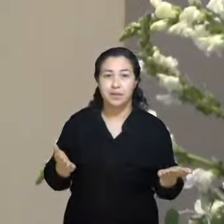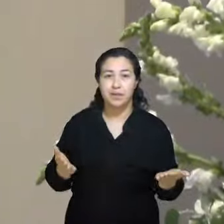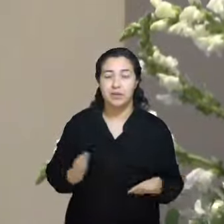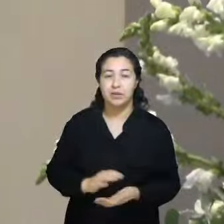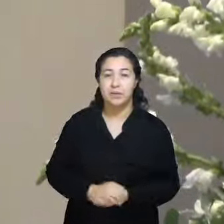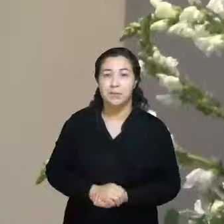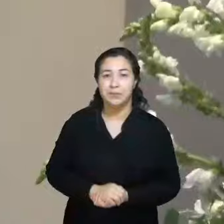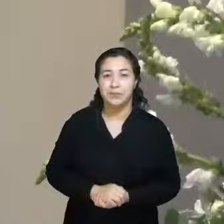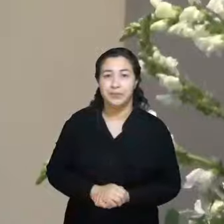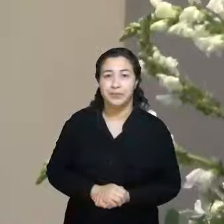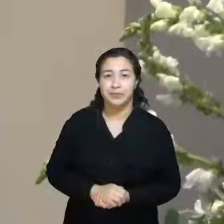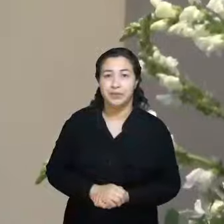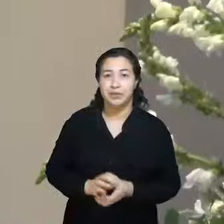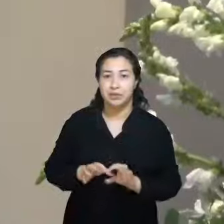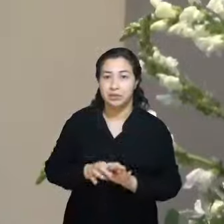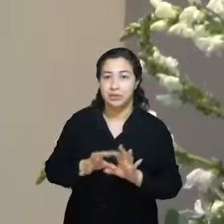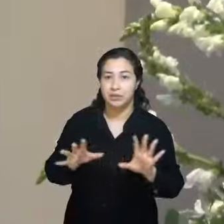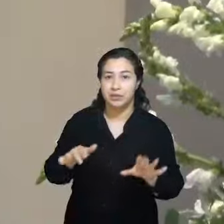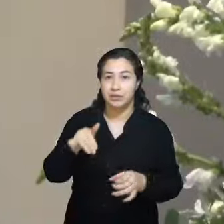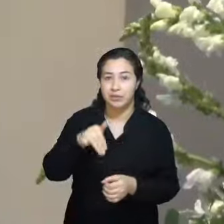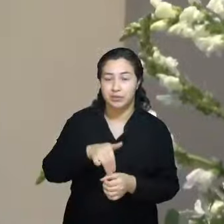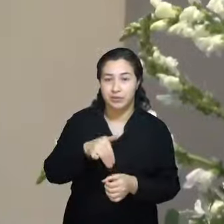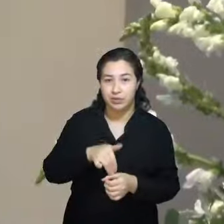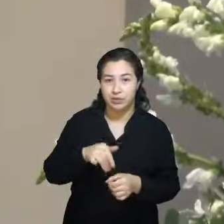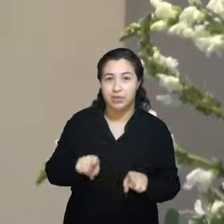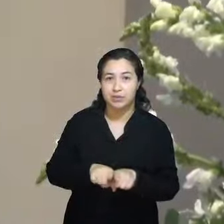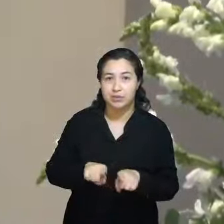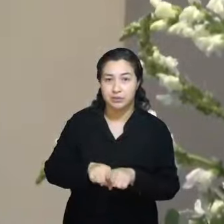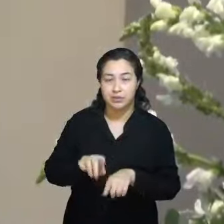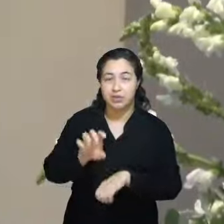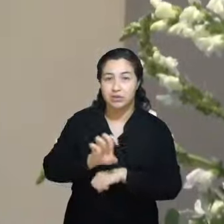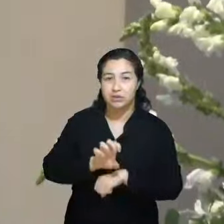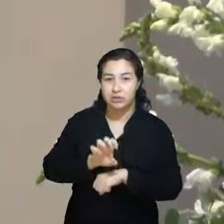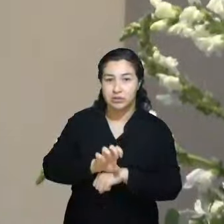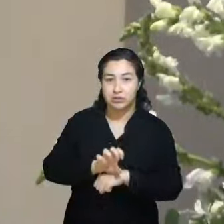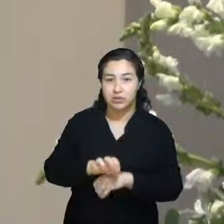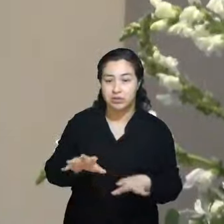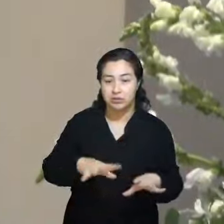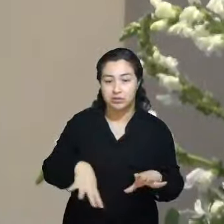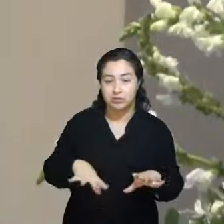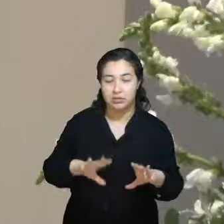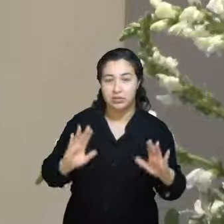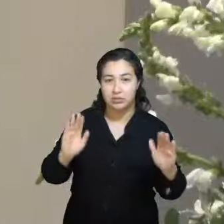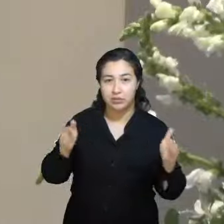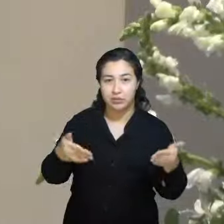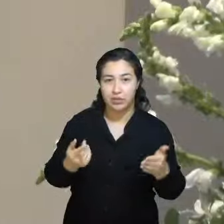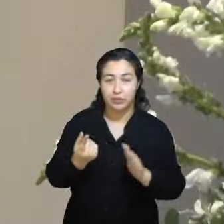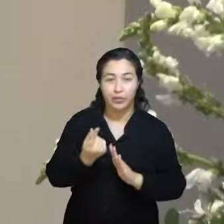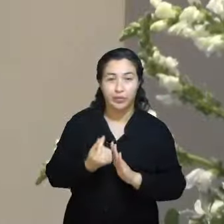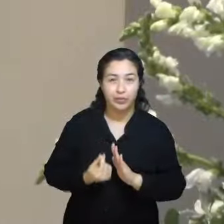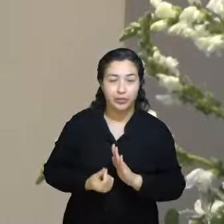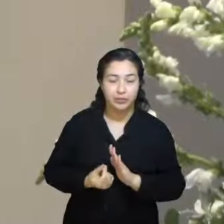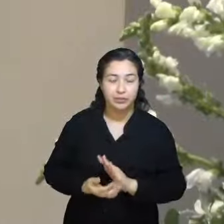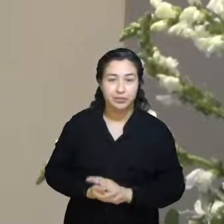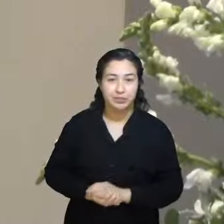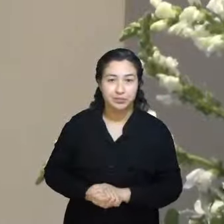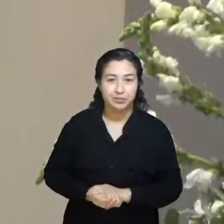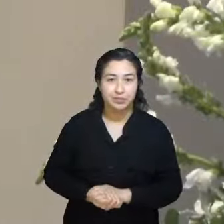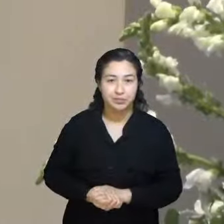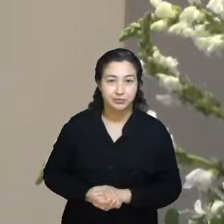autonomia Municipal e porque não Estadual nesse Campo financeiro em expressão suficiente para atender